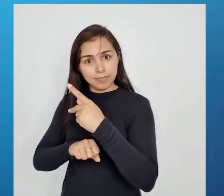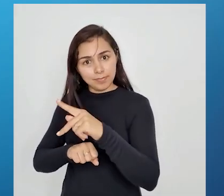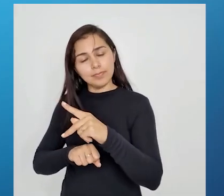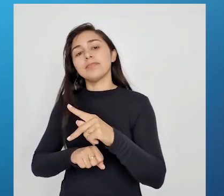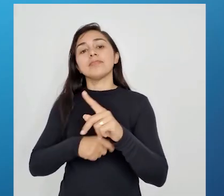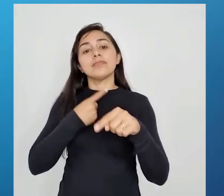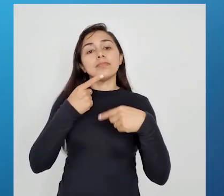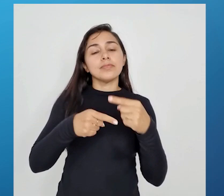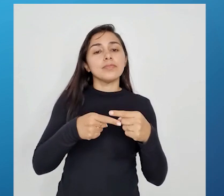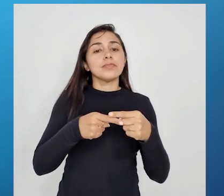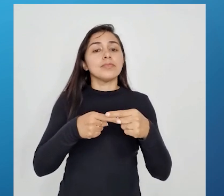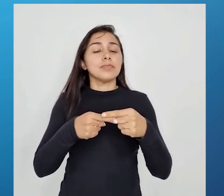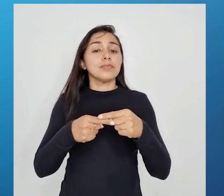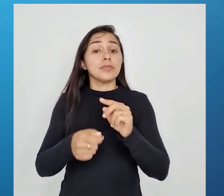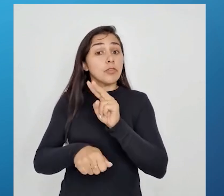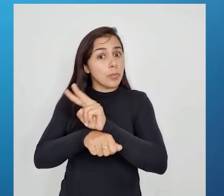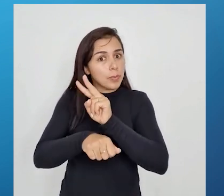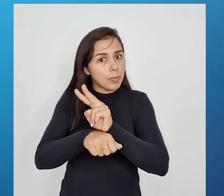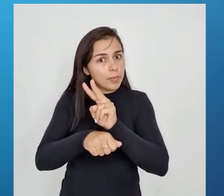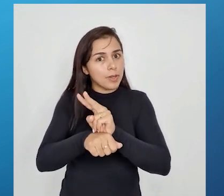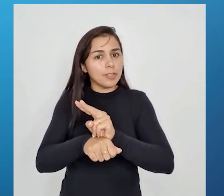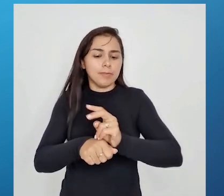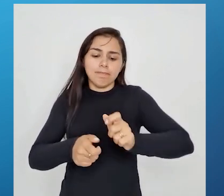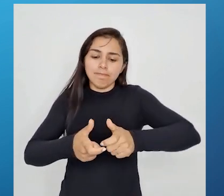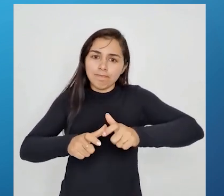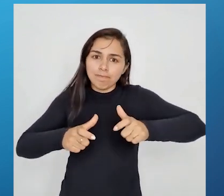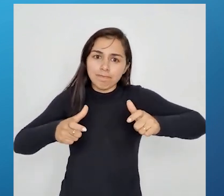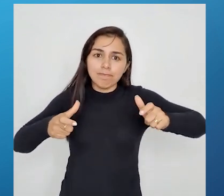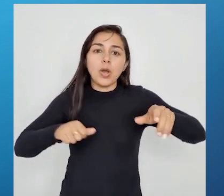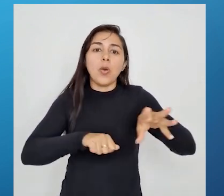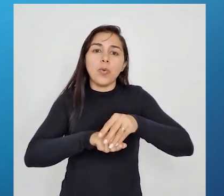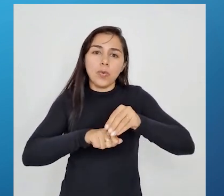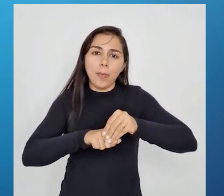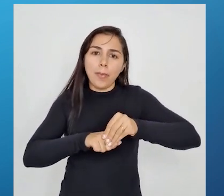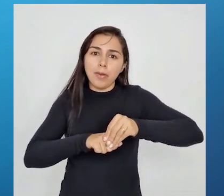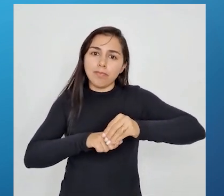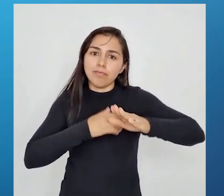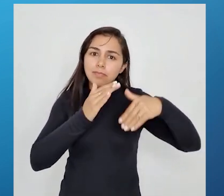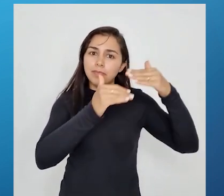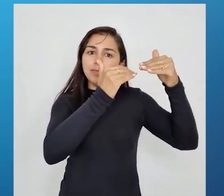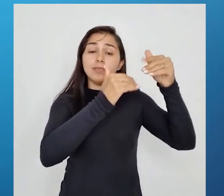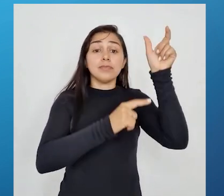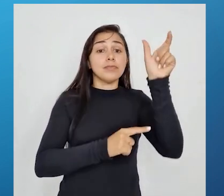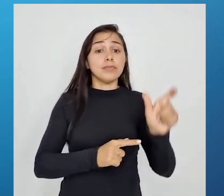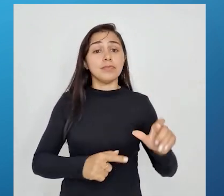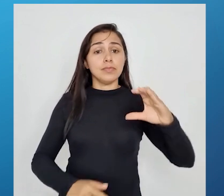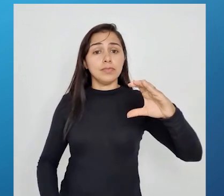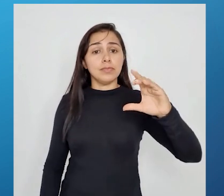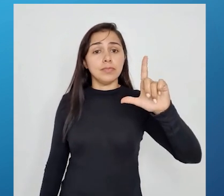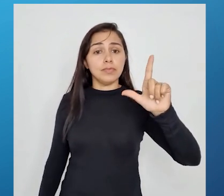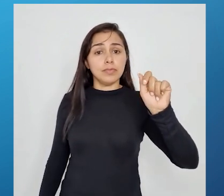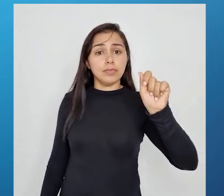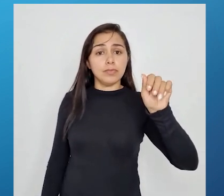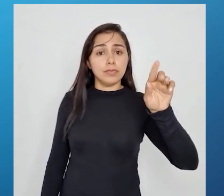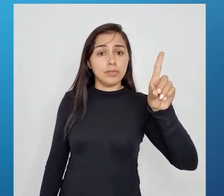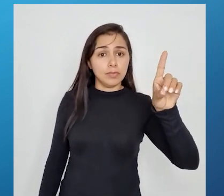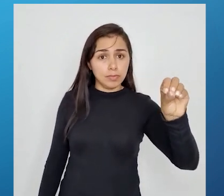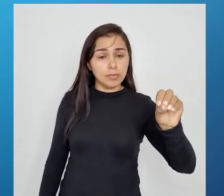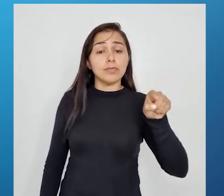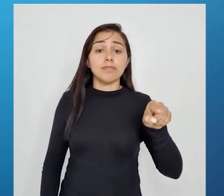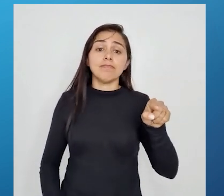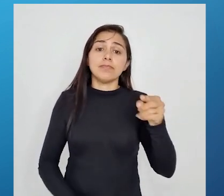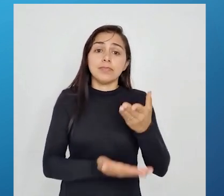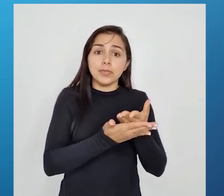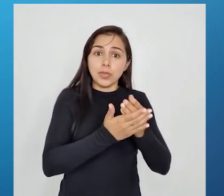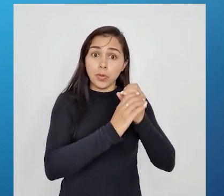foi preservado e ampliado brilhantemente por Cláudio Ptolomeu, astrônomo, geógrafo, físico